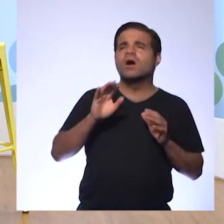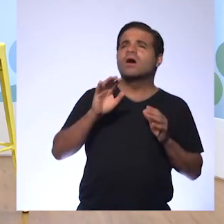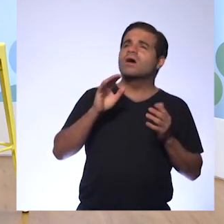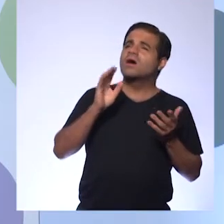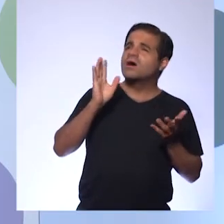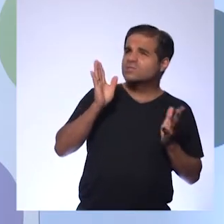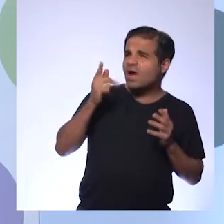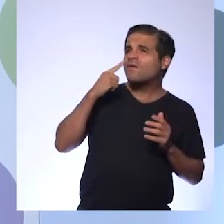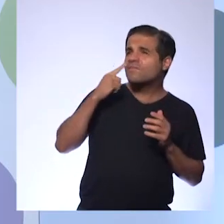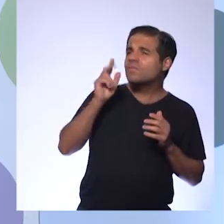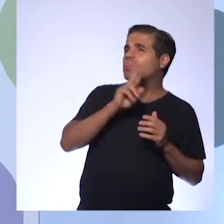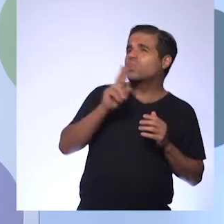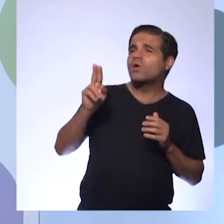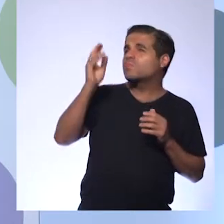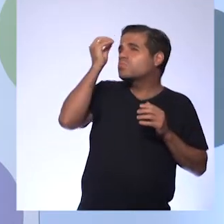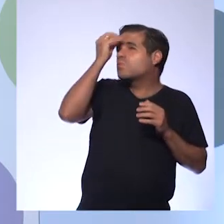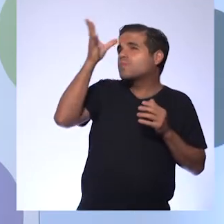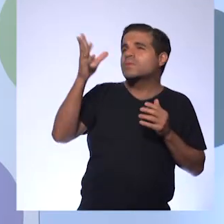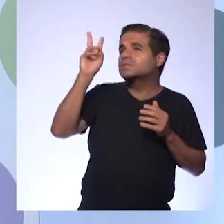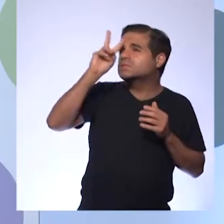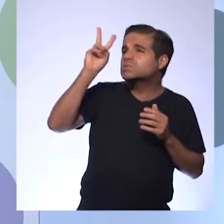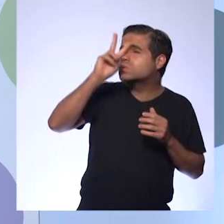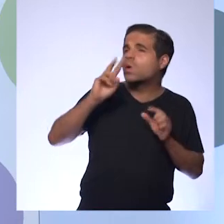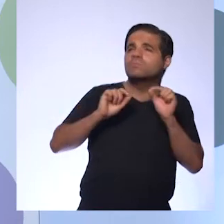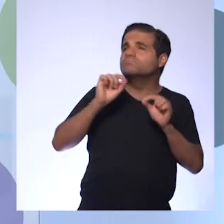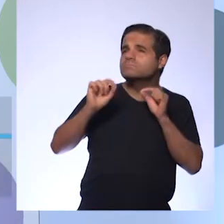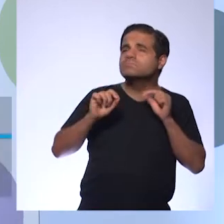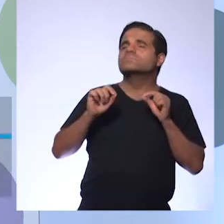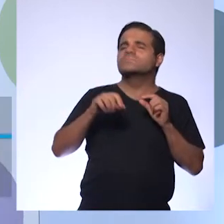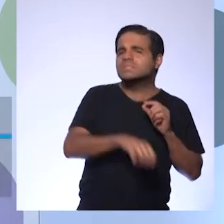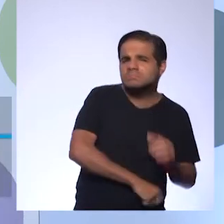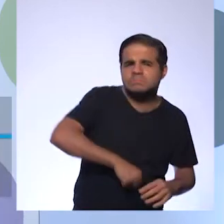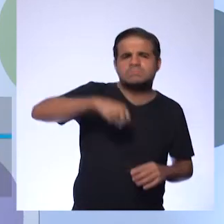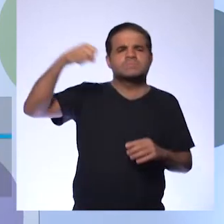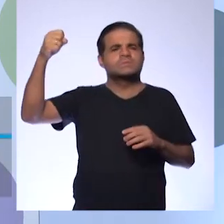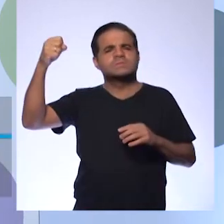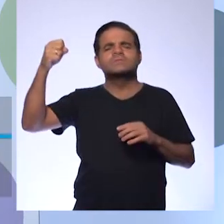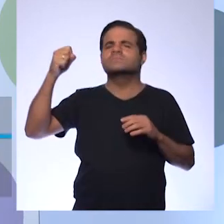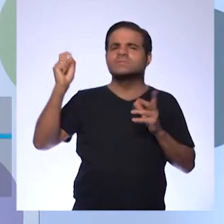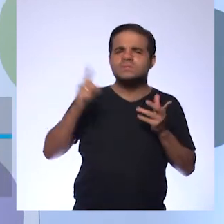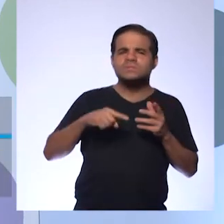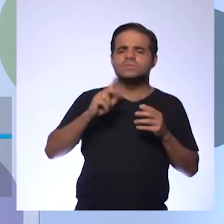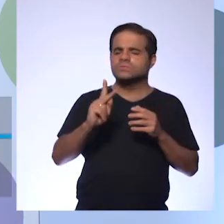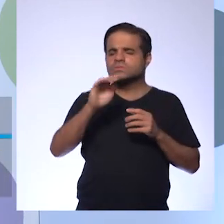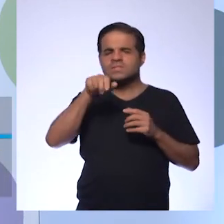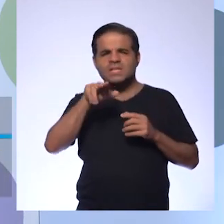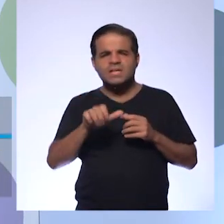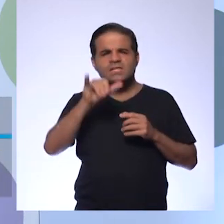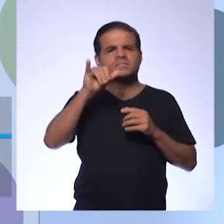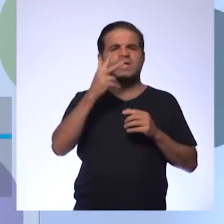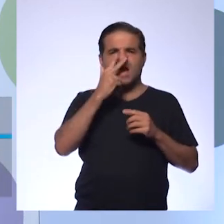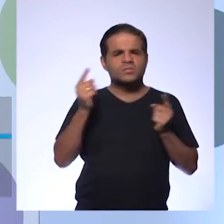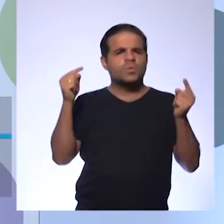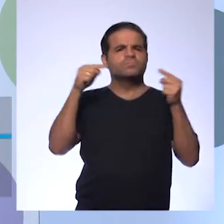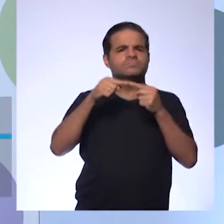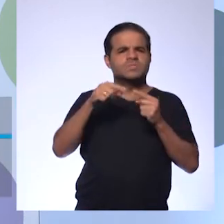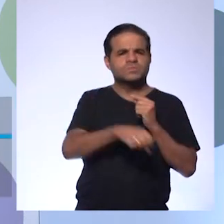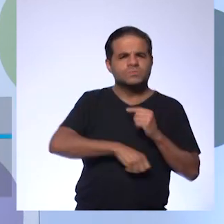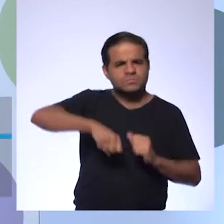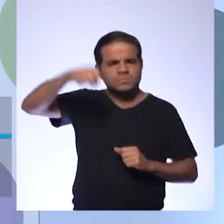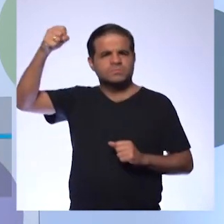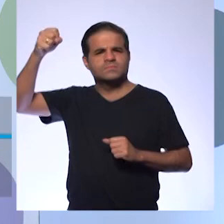nome, mas não estou lembrando direito. Sim, a espada, a Elisa fala. O Kennedy fala, acho que tem a ver com uma espada